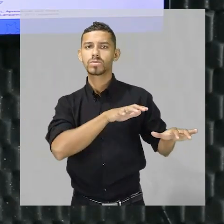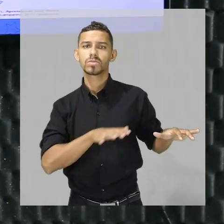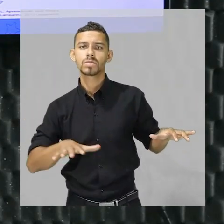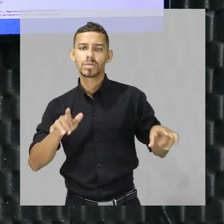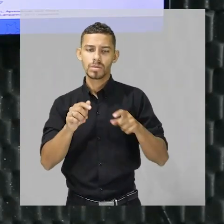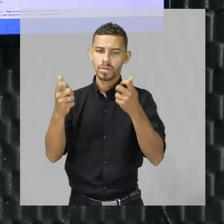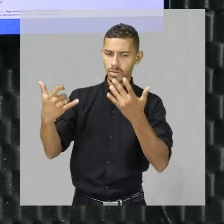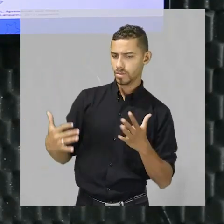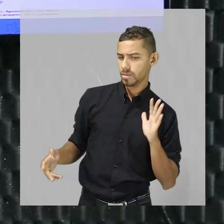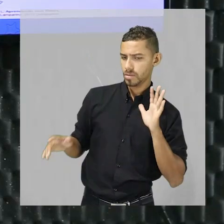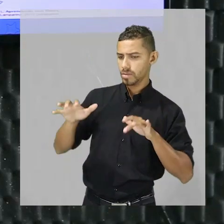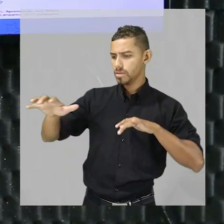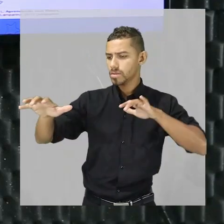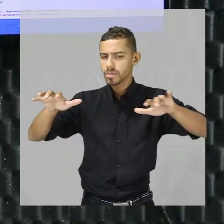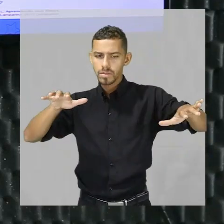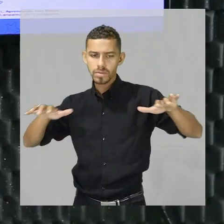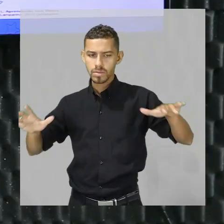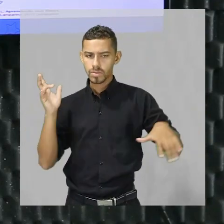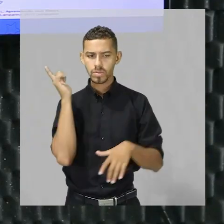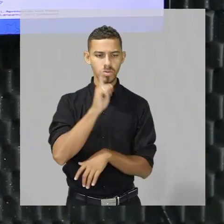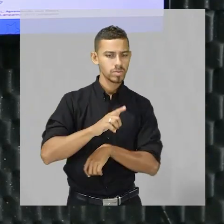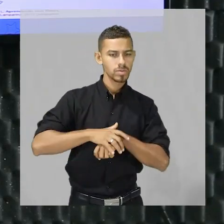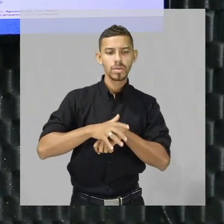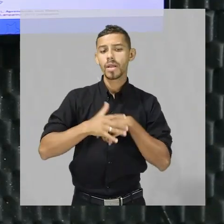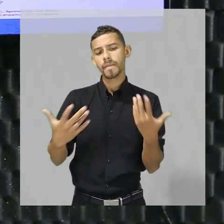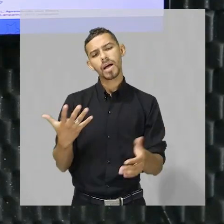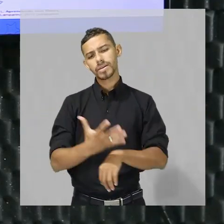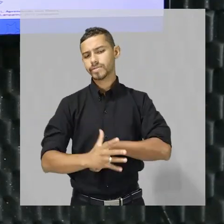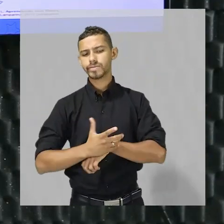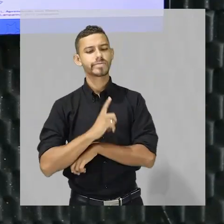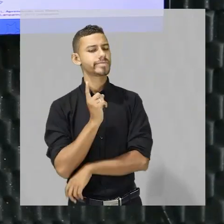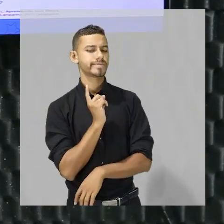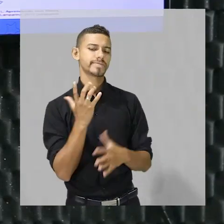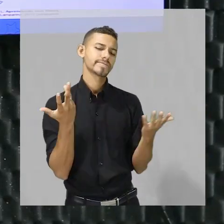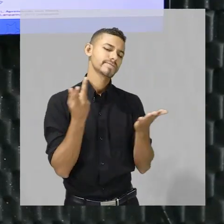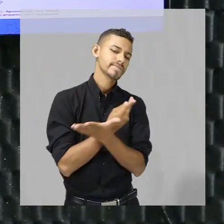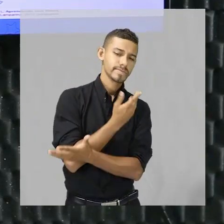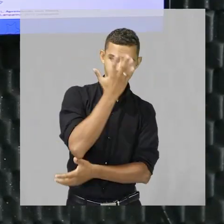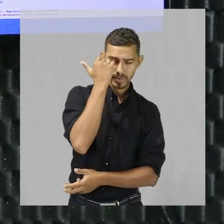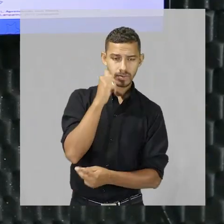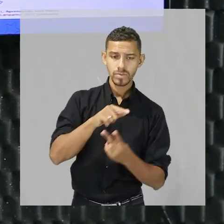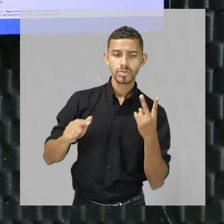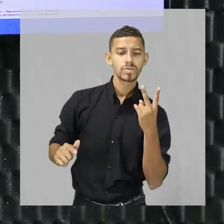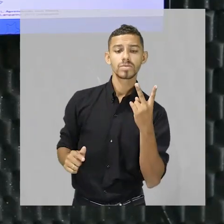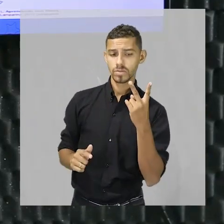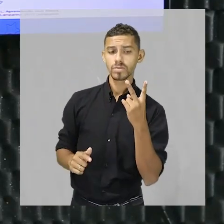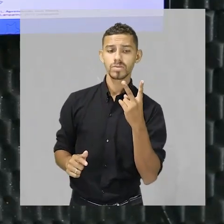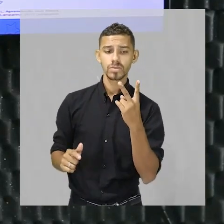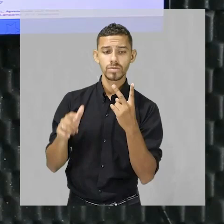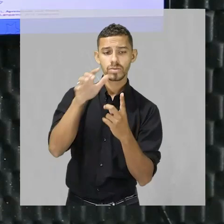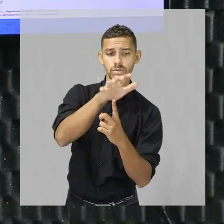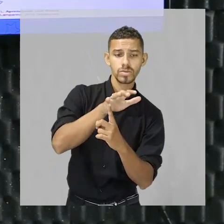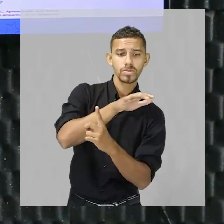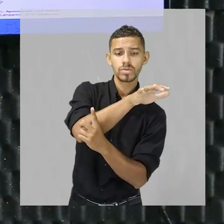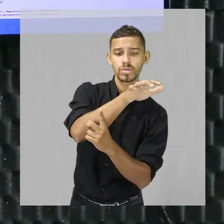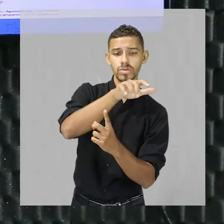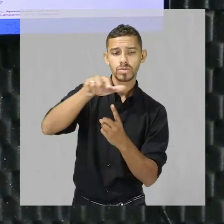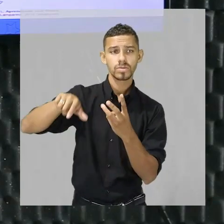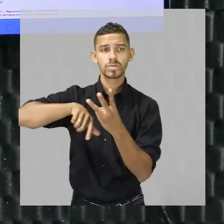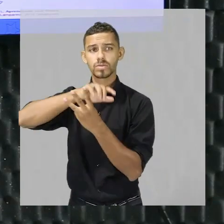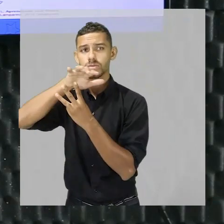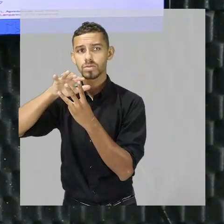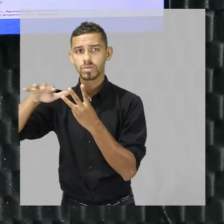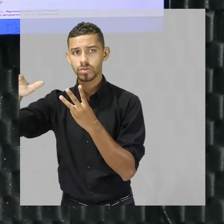sendo cada uma delas para os ditos vencedores. Só que, na prática, nós vamos ter aí 2 zonas de ocupação. Nós vamos ter 3 zonas